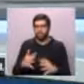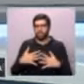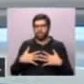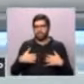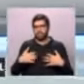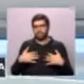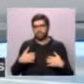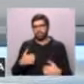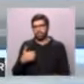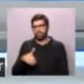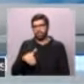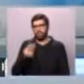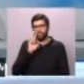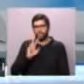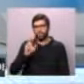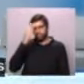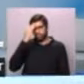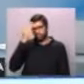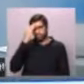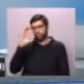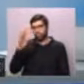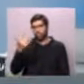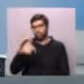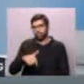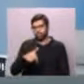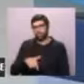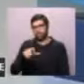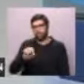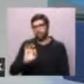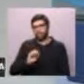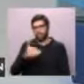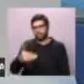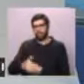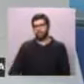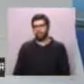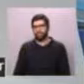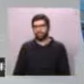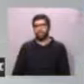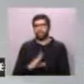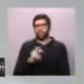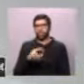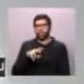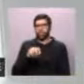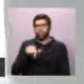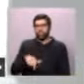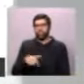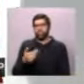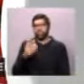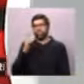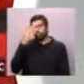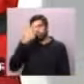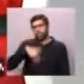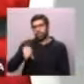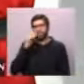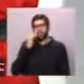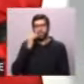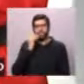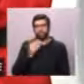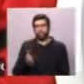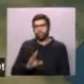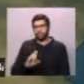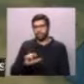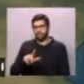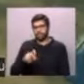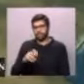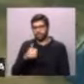Olha, vamos ver a previsão do tempo para hoje e para o fim de semana. Joana Sanches, começando por hoje, como é que vai estar o dia? Olá Carla, bom dia. Hoje é um